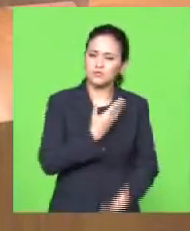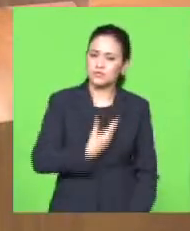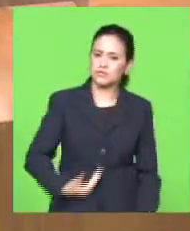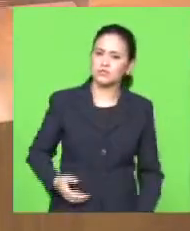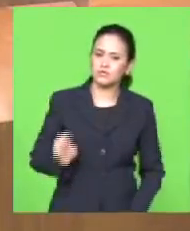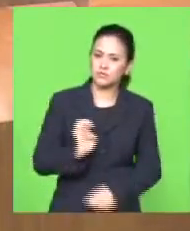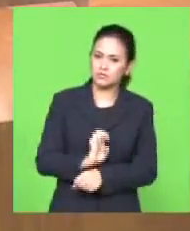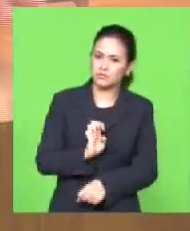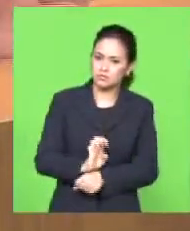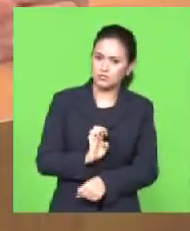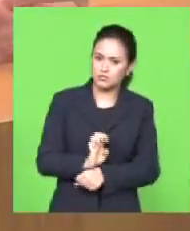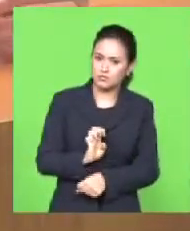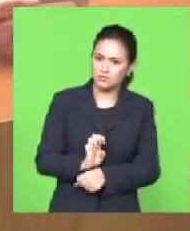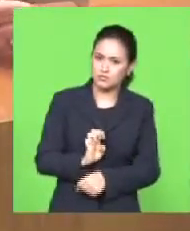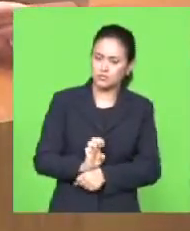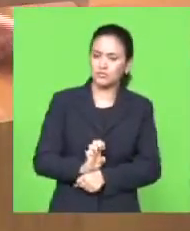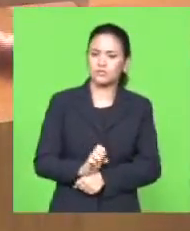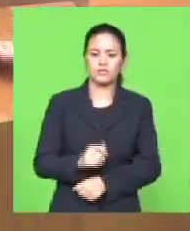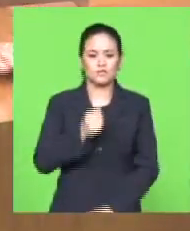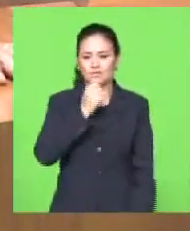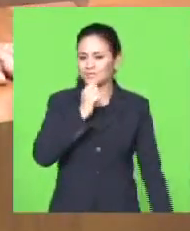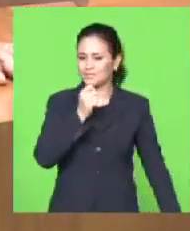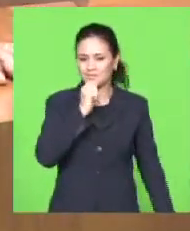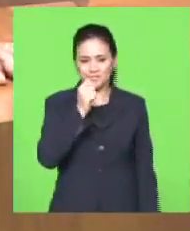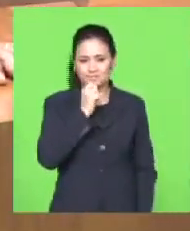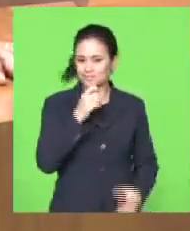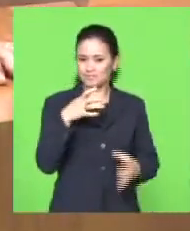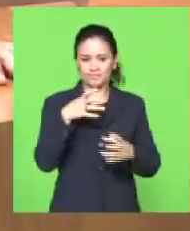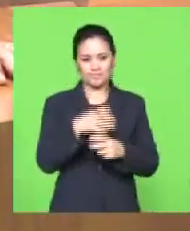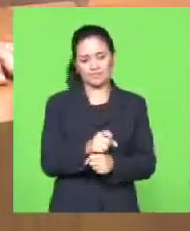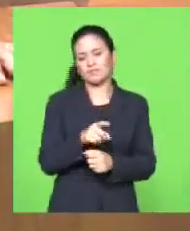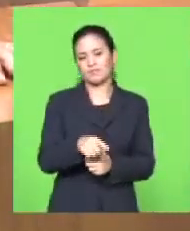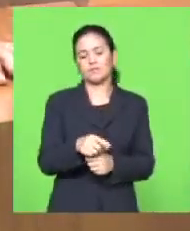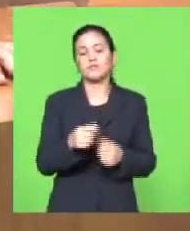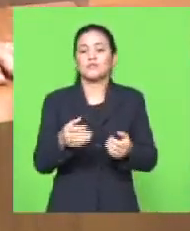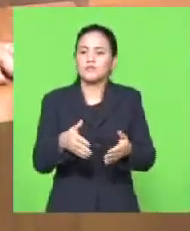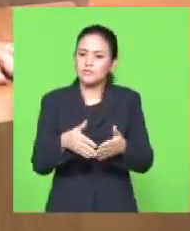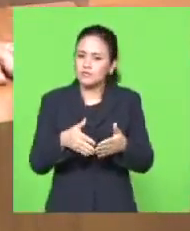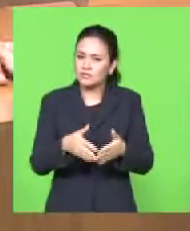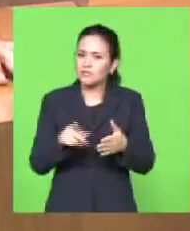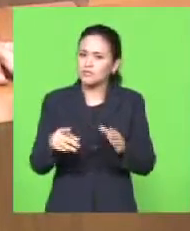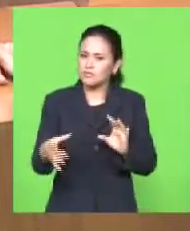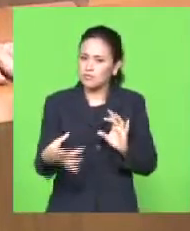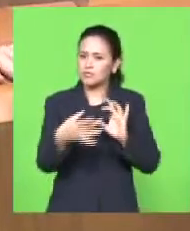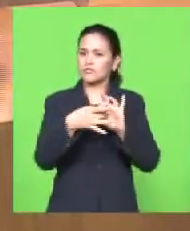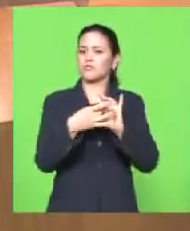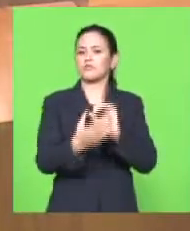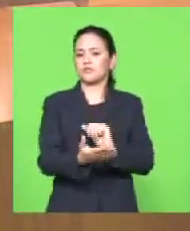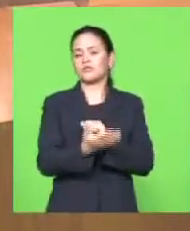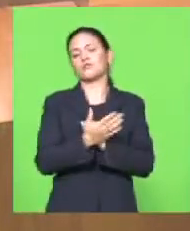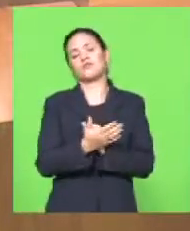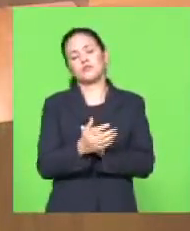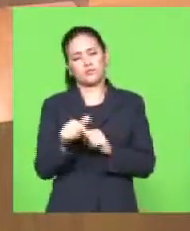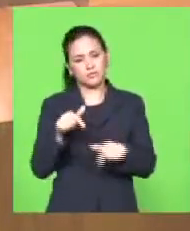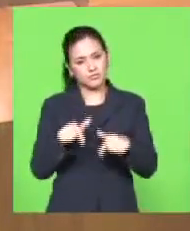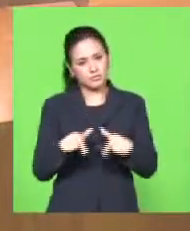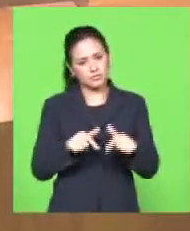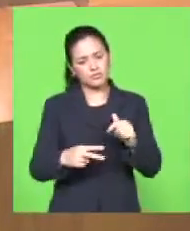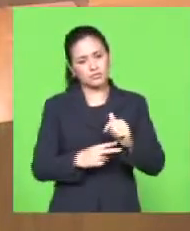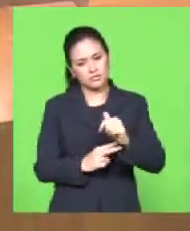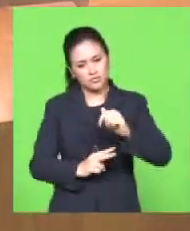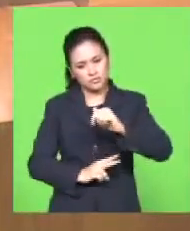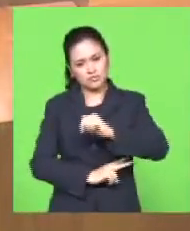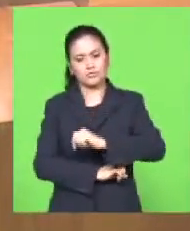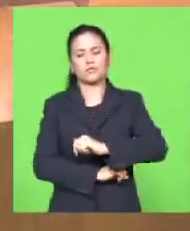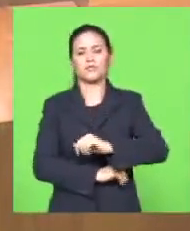não estão na sua totalidade para as obras, eu queria dividir com Vossa Excelência esse trabalho dessa ponte,